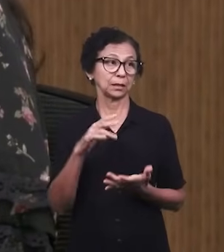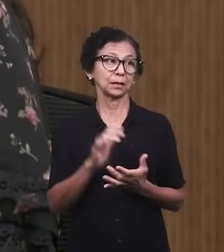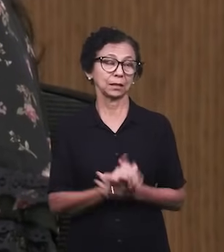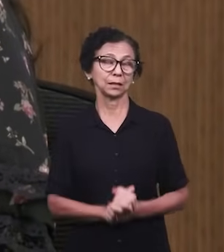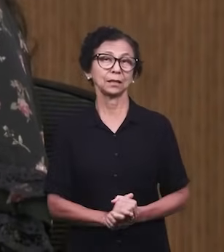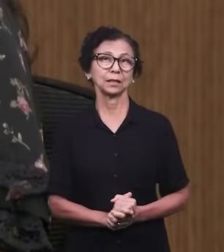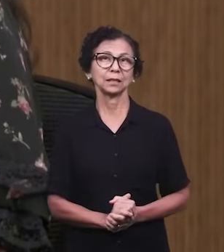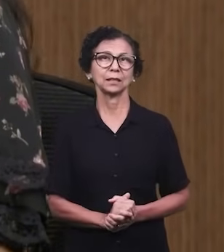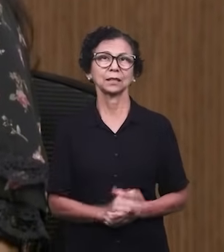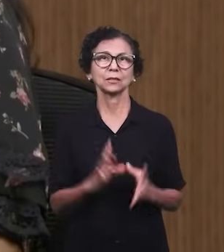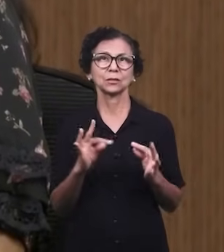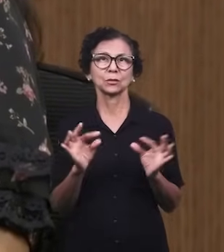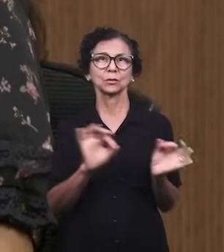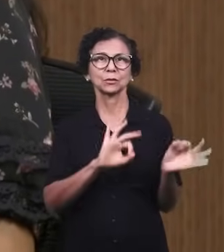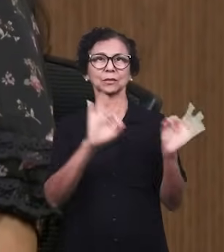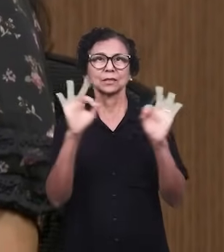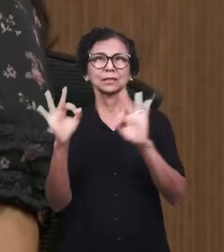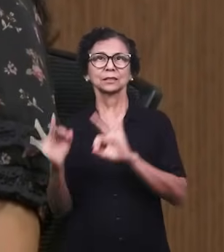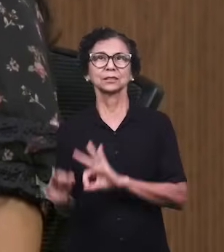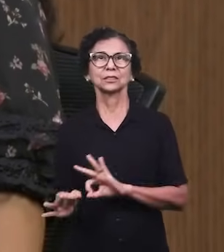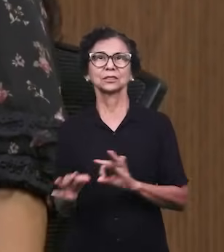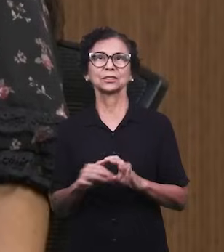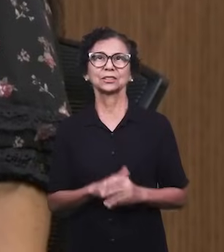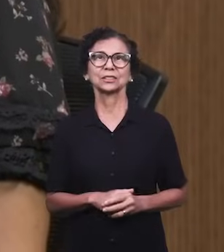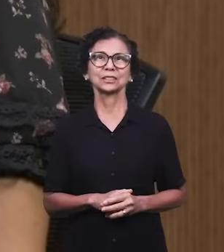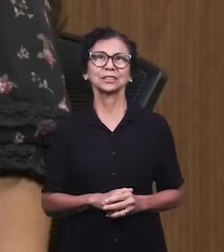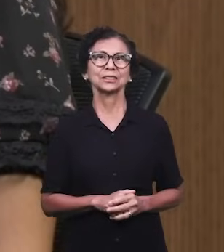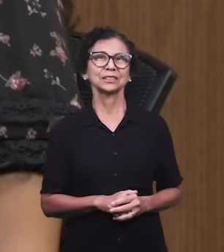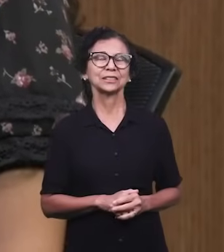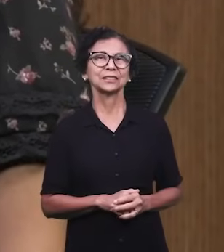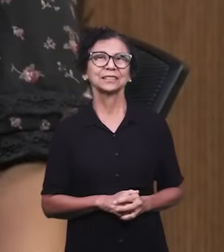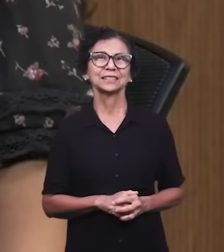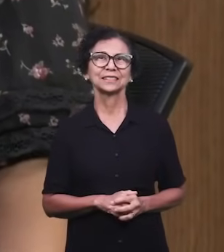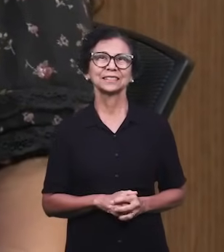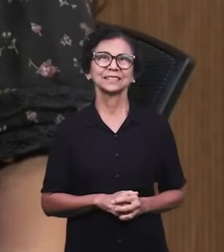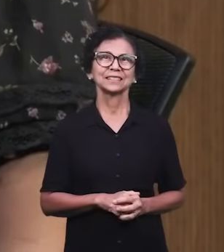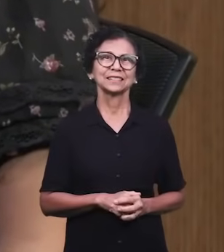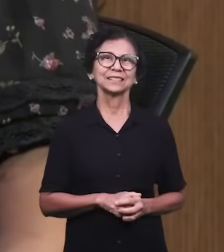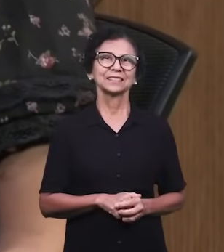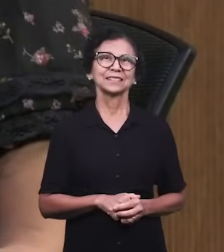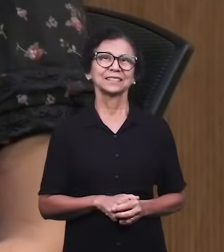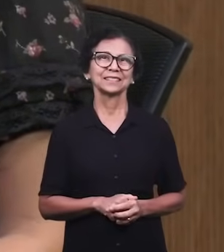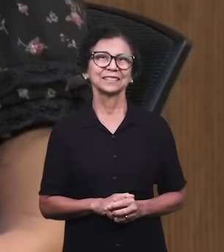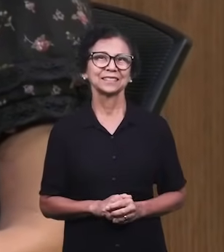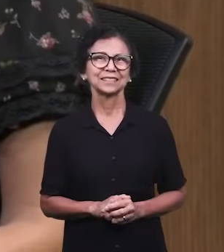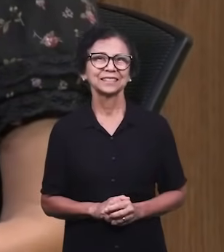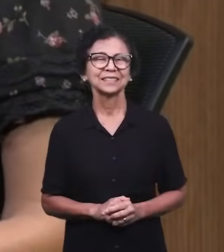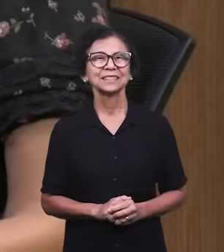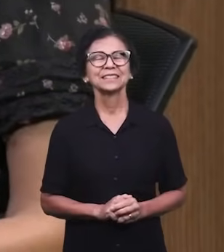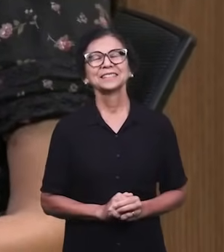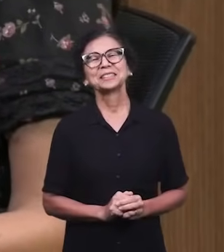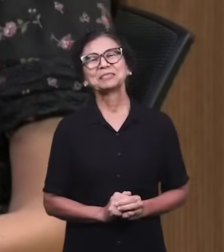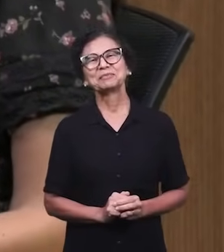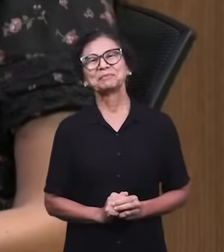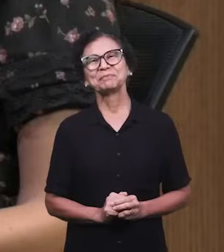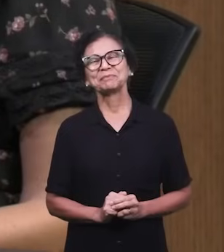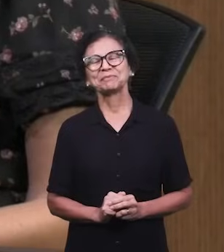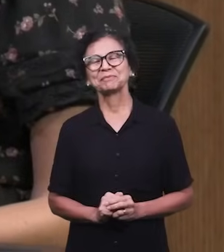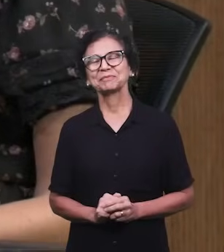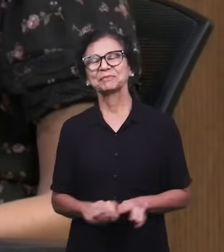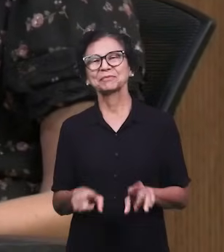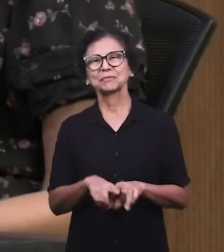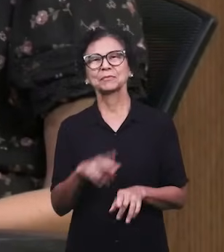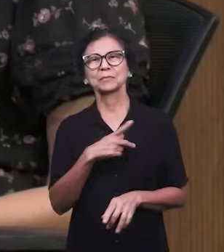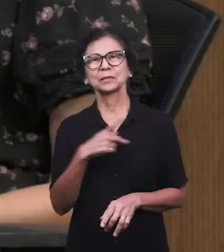aqueles que estão nos assistindo em seus lares, faculdade. Hoje é até difícil falar isso, né? Pode estar assistindo em todos os lugares. Ao